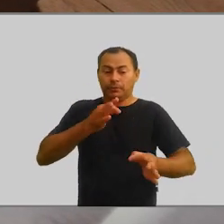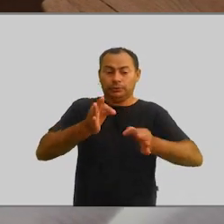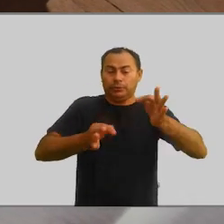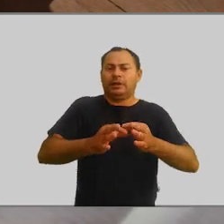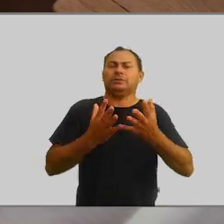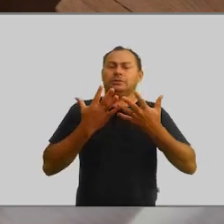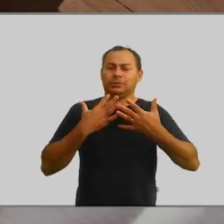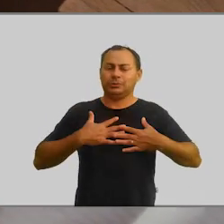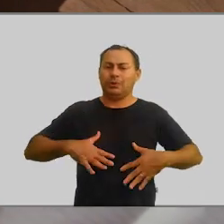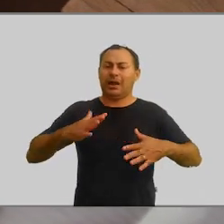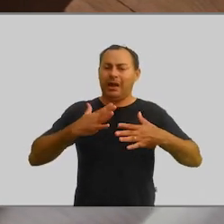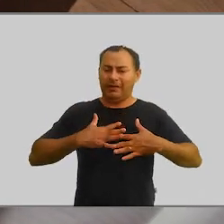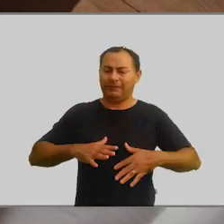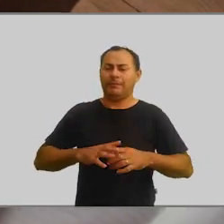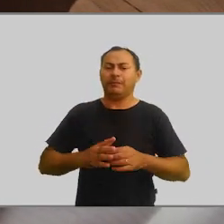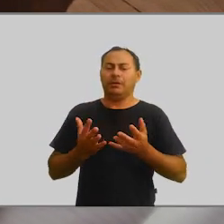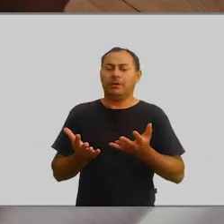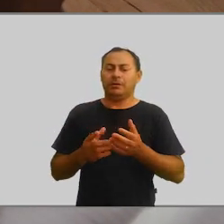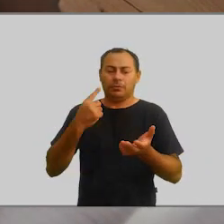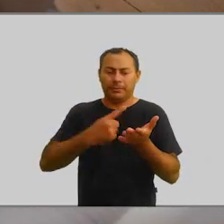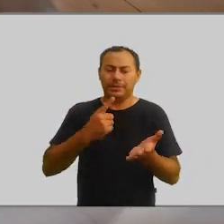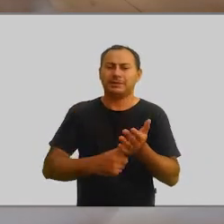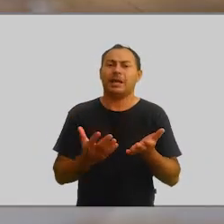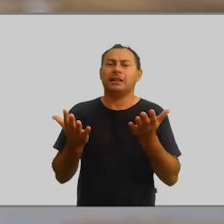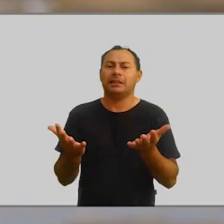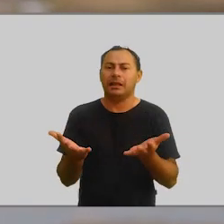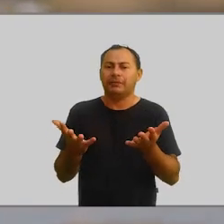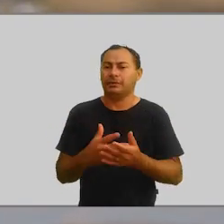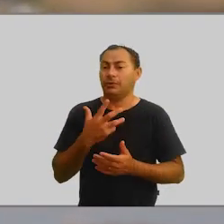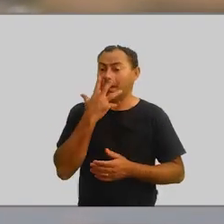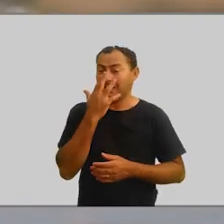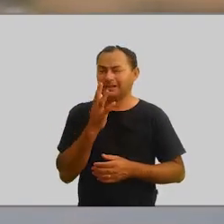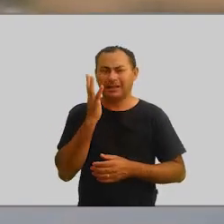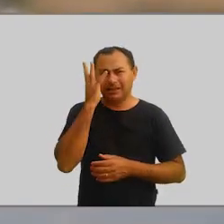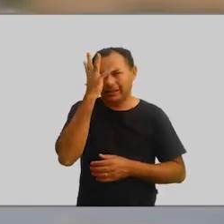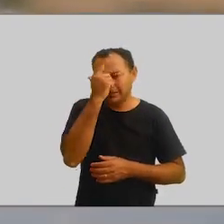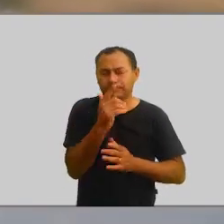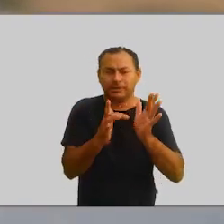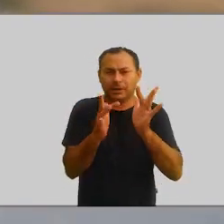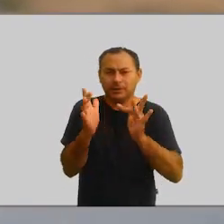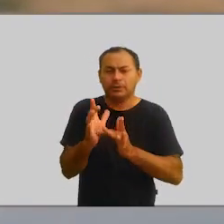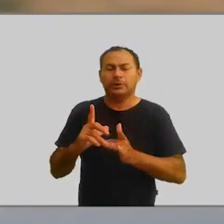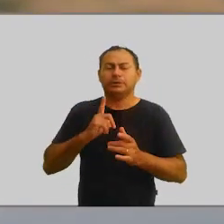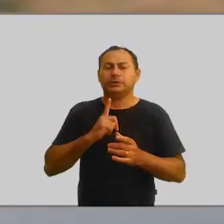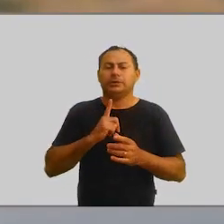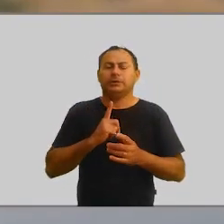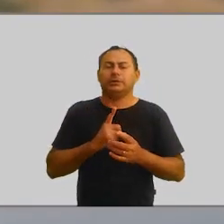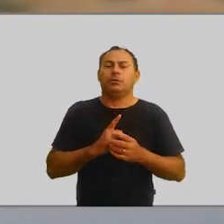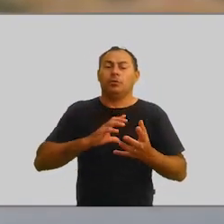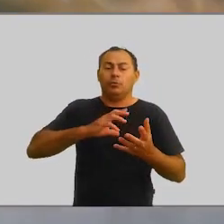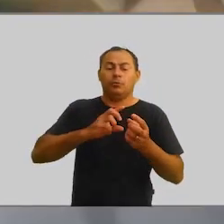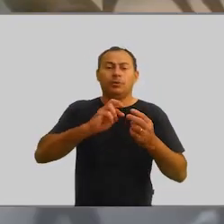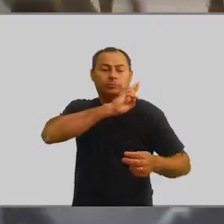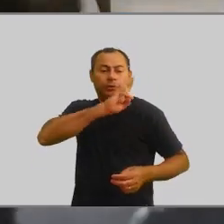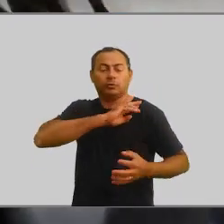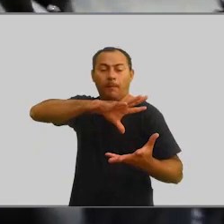jugo é suave e o meu fardo é leve. Acho isso impressionante. Jesus tinha o peso do mundo sobre os seus